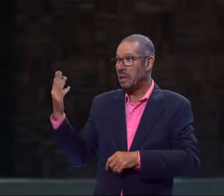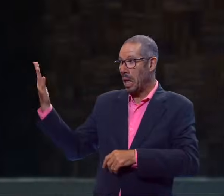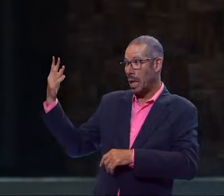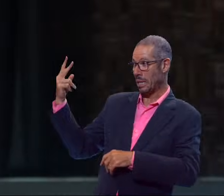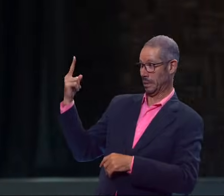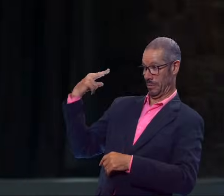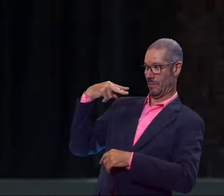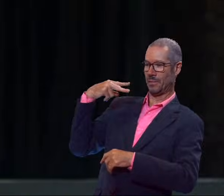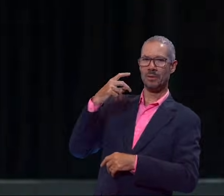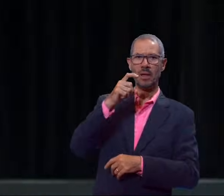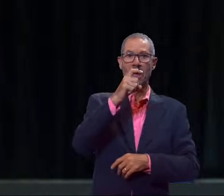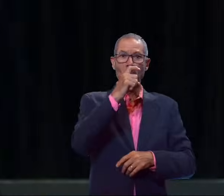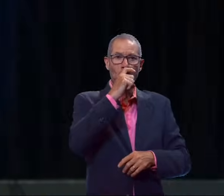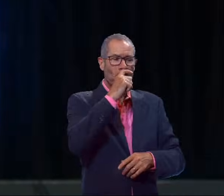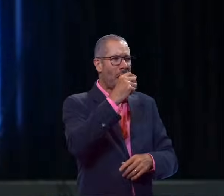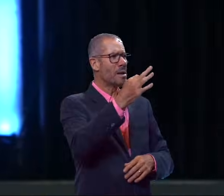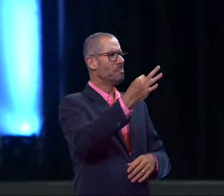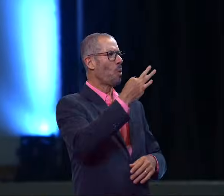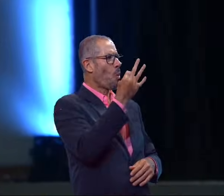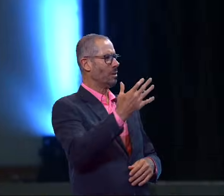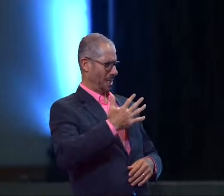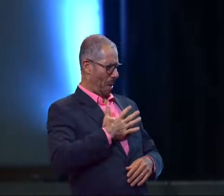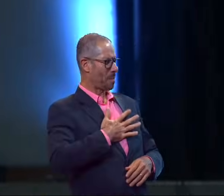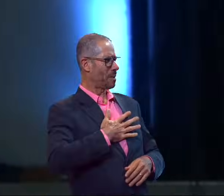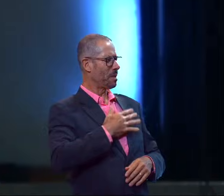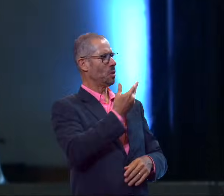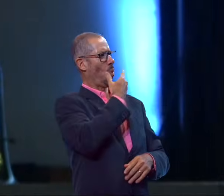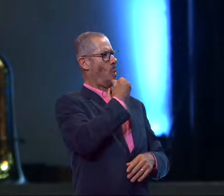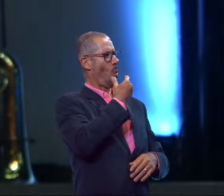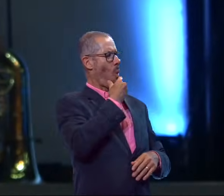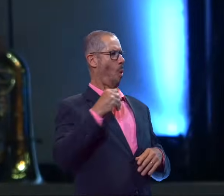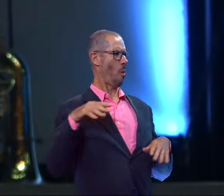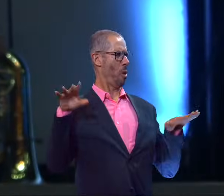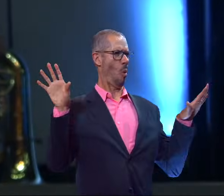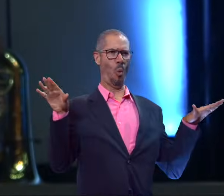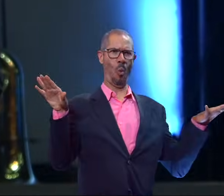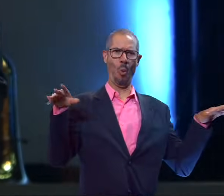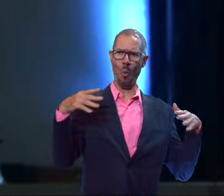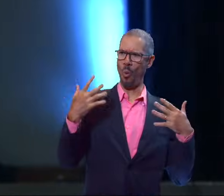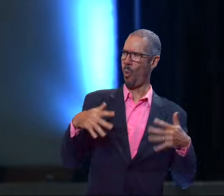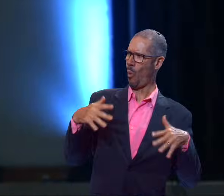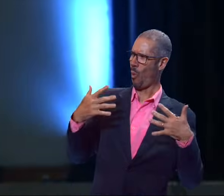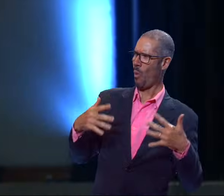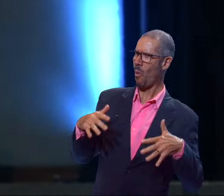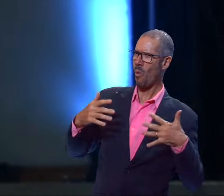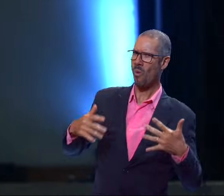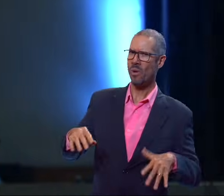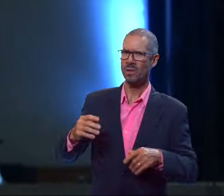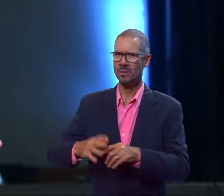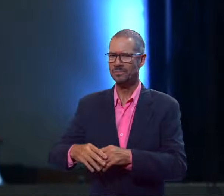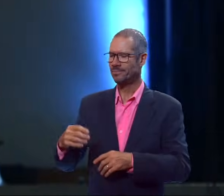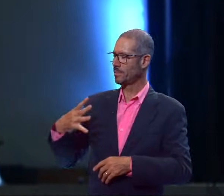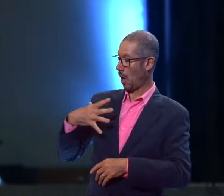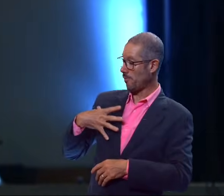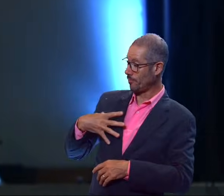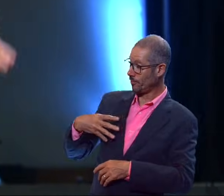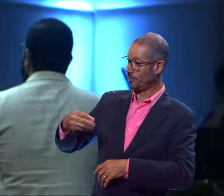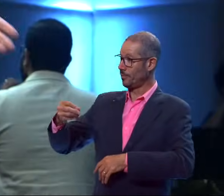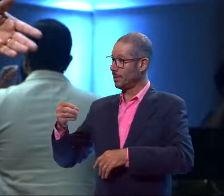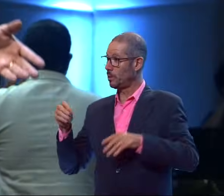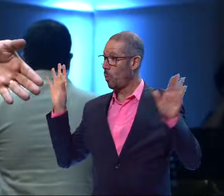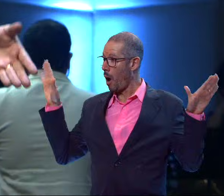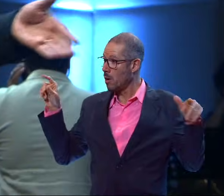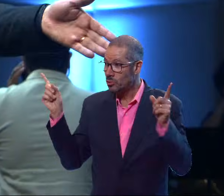pai, conta para mim, você é um anjo disfarçado. O pai dele falou: filho, anjo